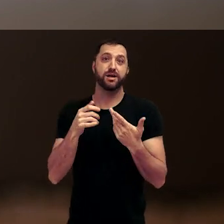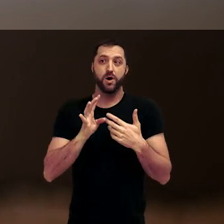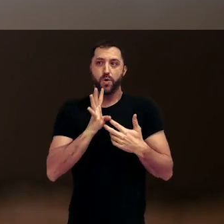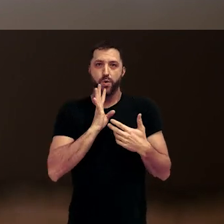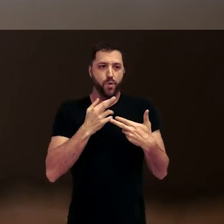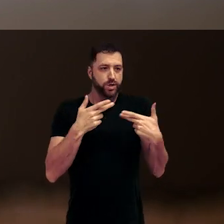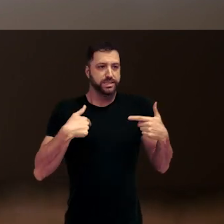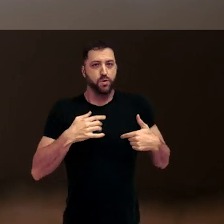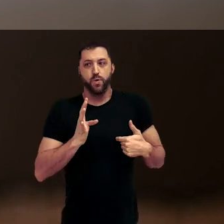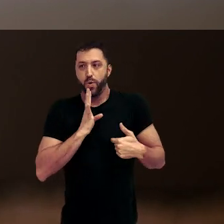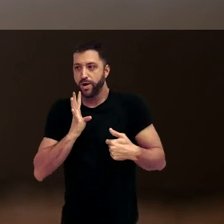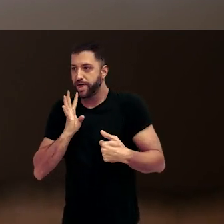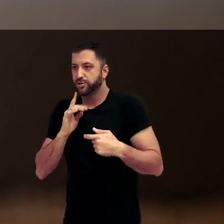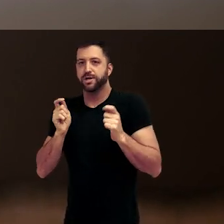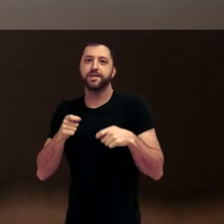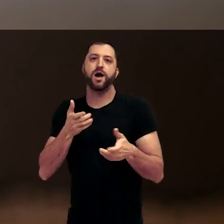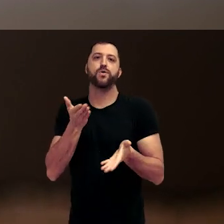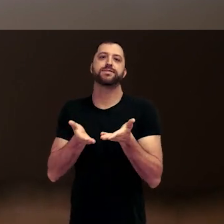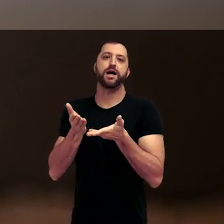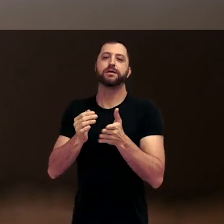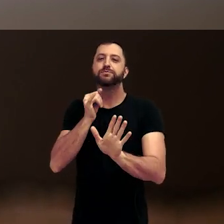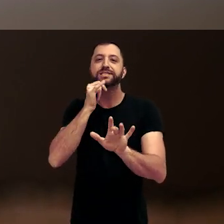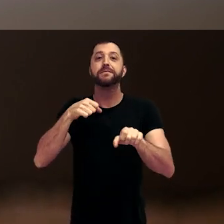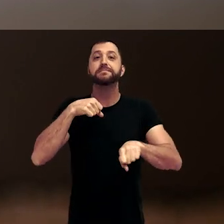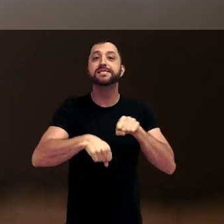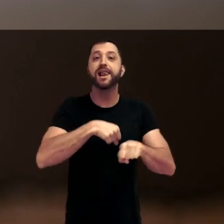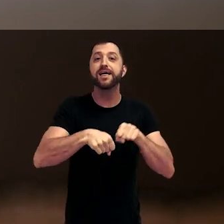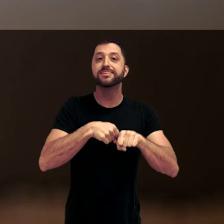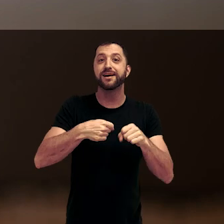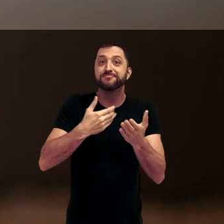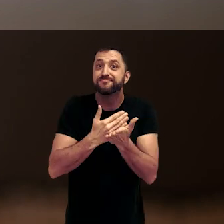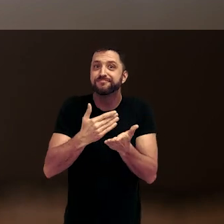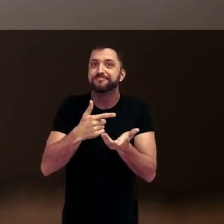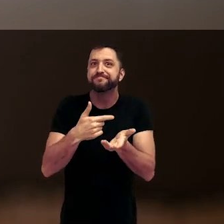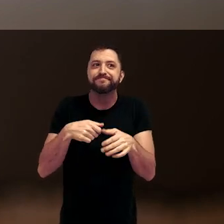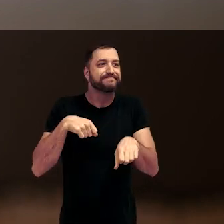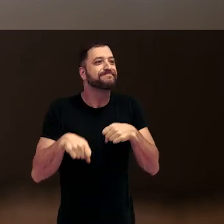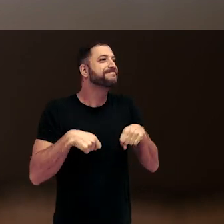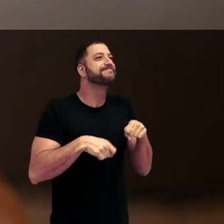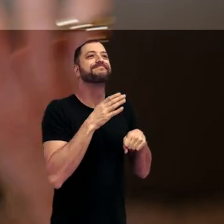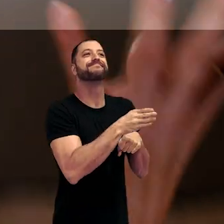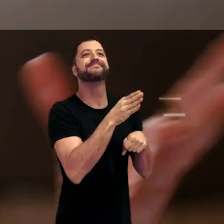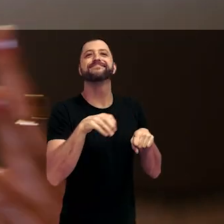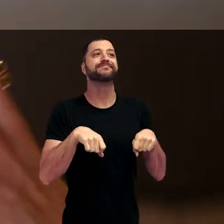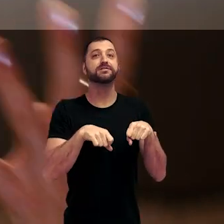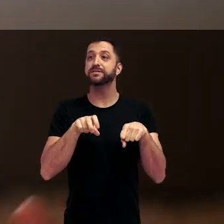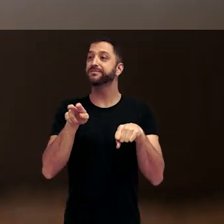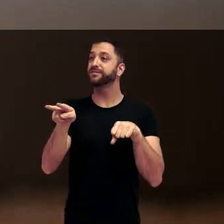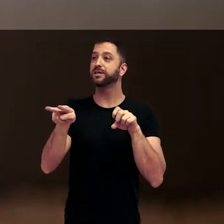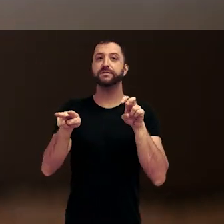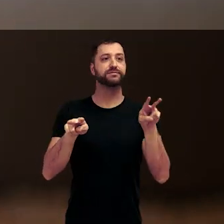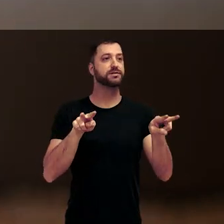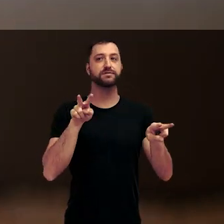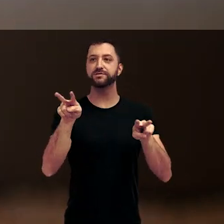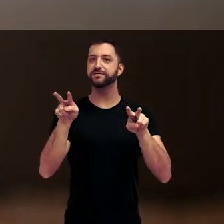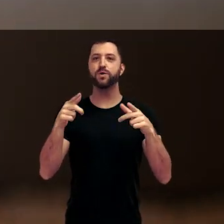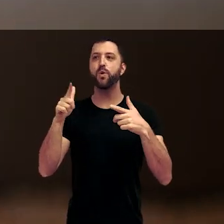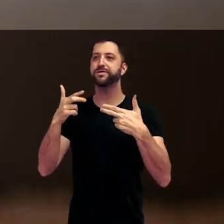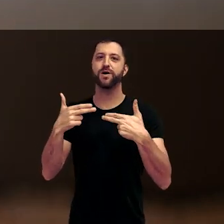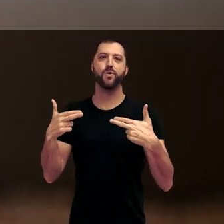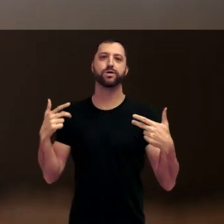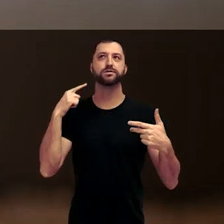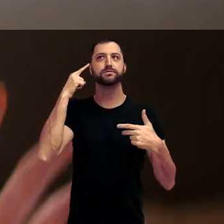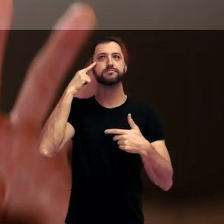eu só consigo cuidar daquilo que eu conheço. E quando eu saio, eu começo a andar de bicicleta, eu começo a interagir com o